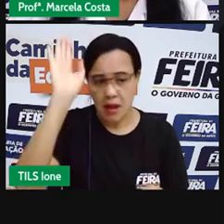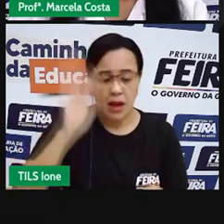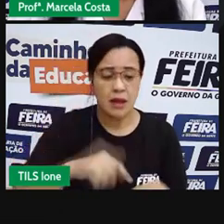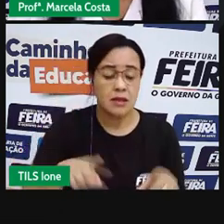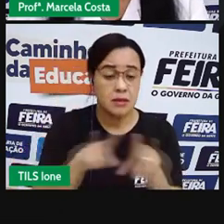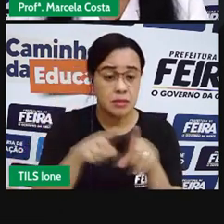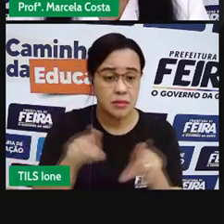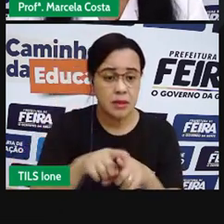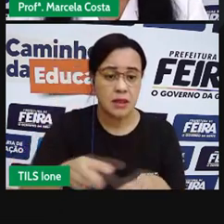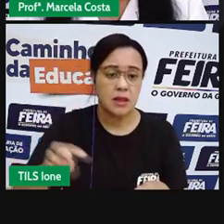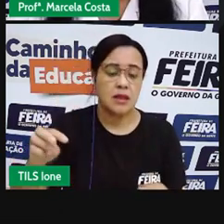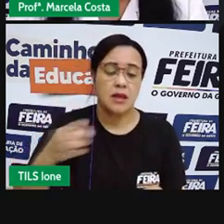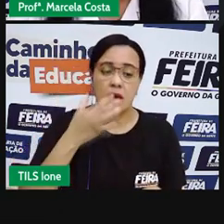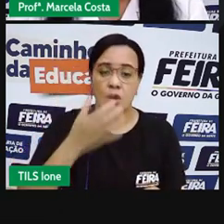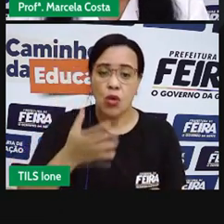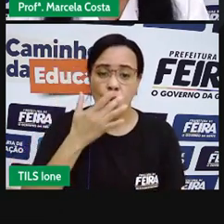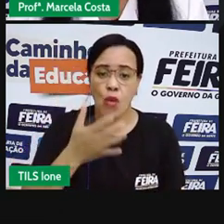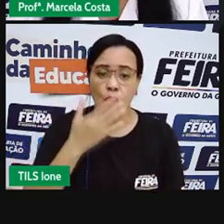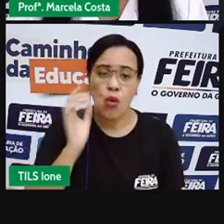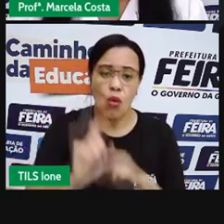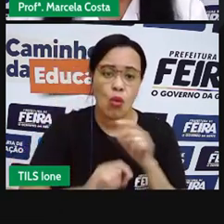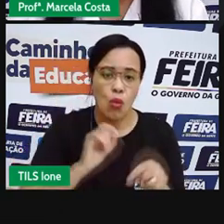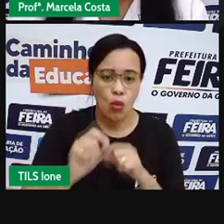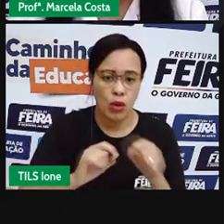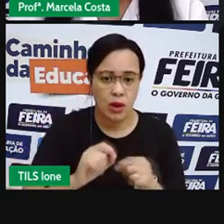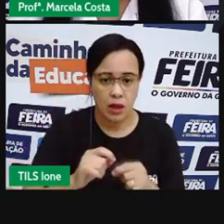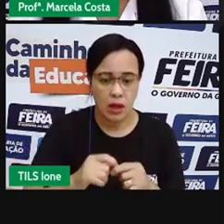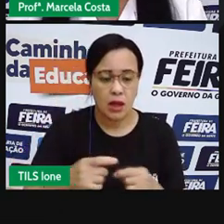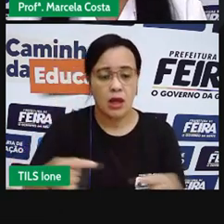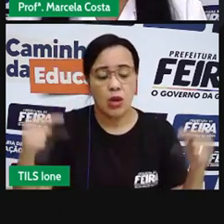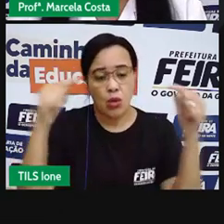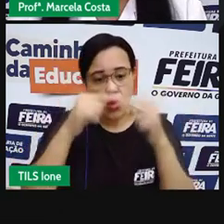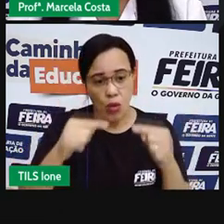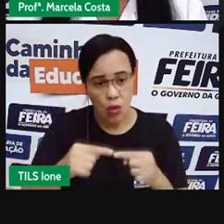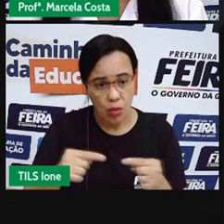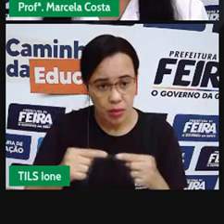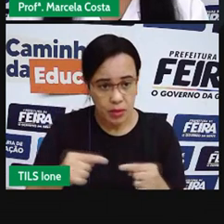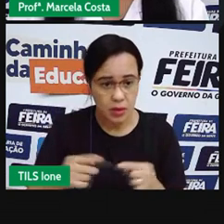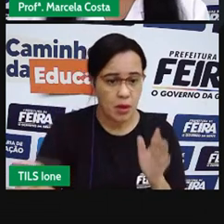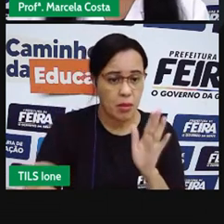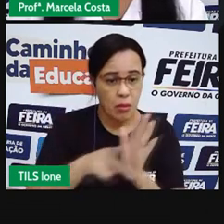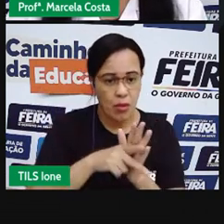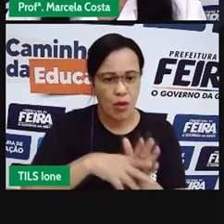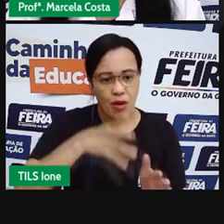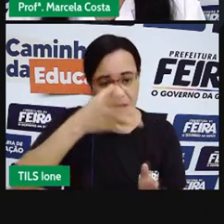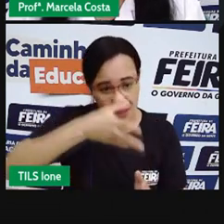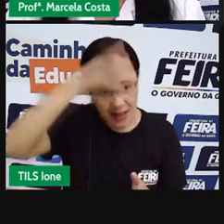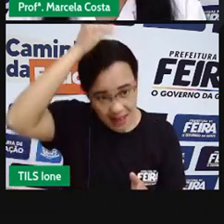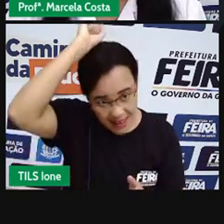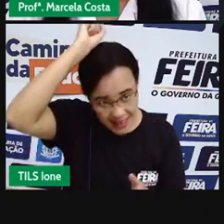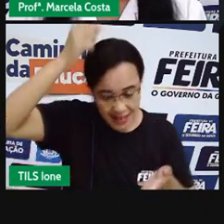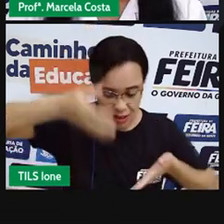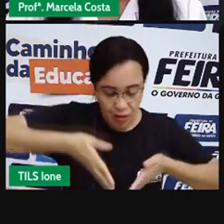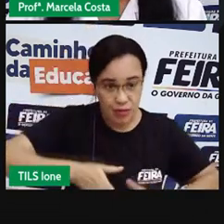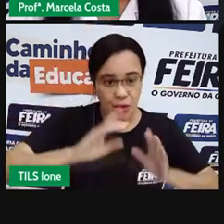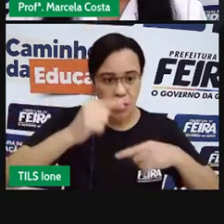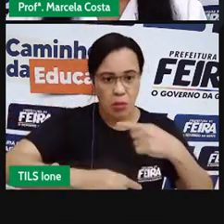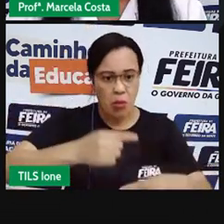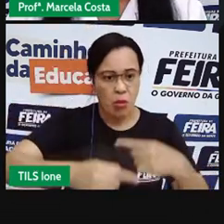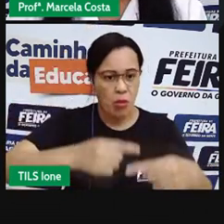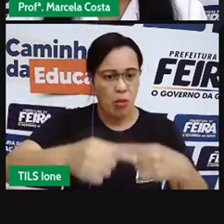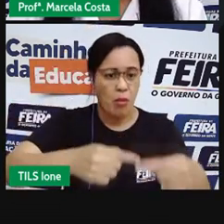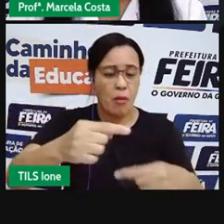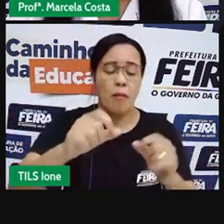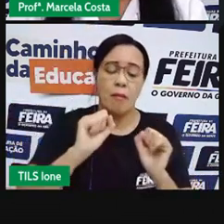é uma característica genética ligada à raça da galinha. Embora a origem do pigmento não